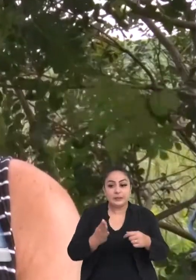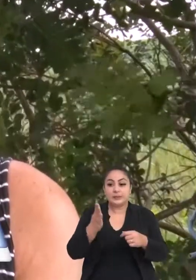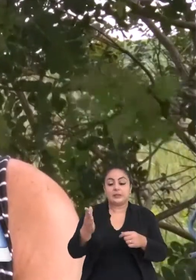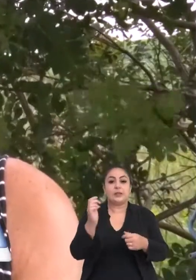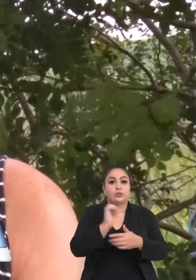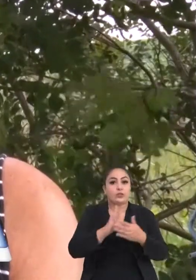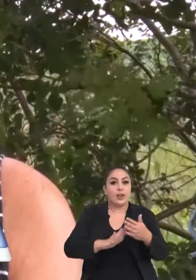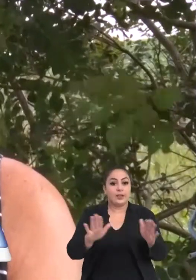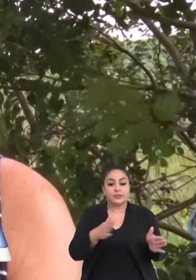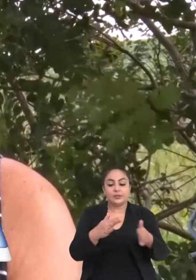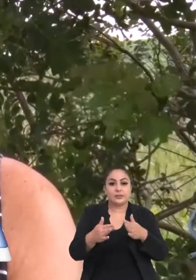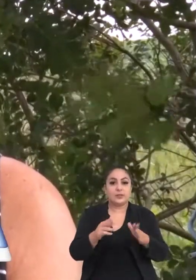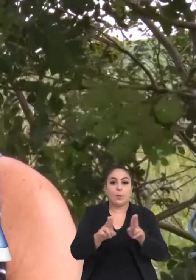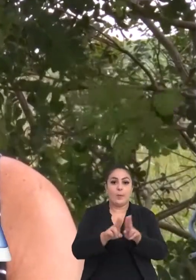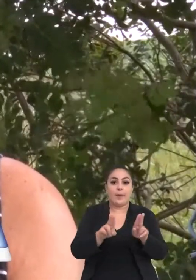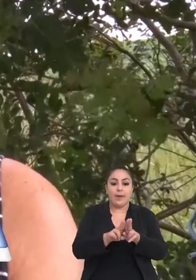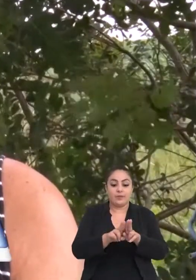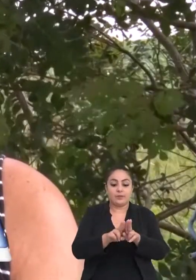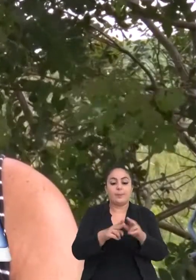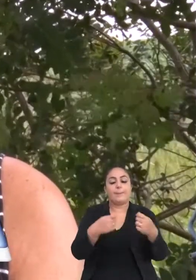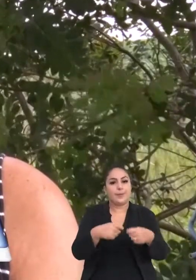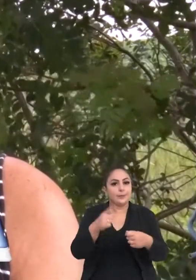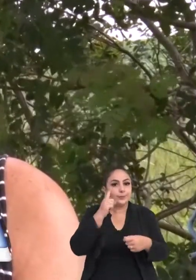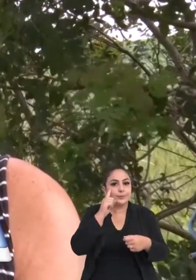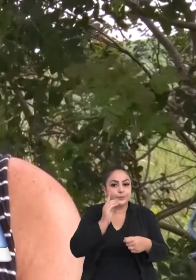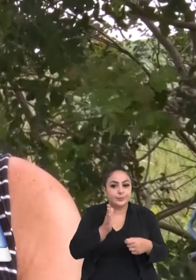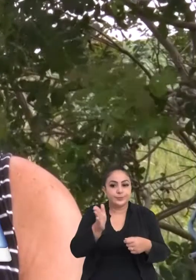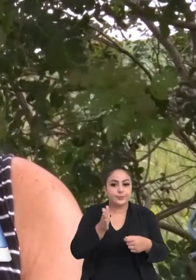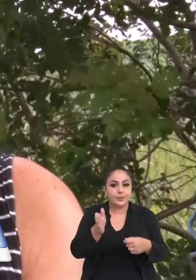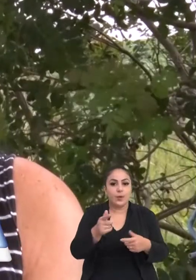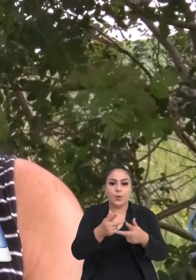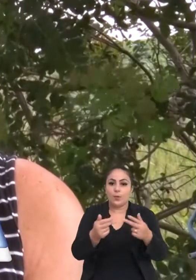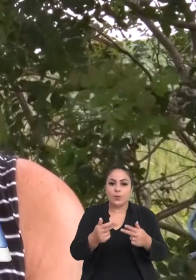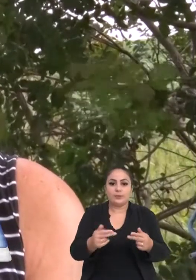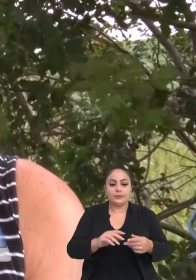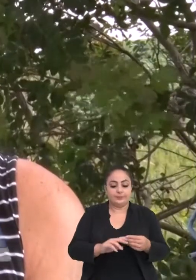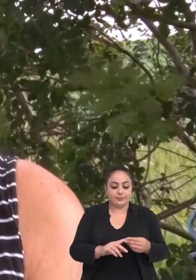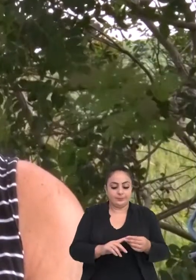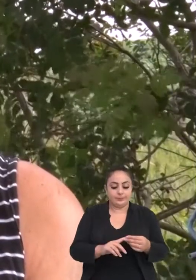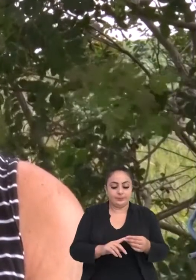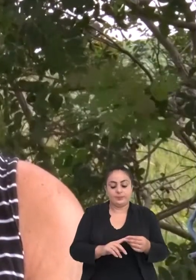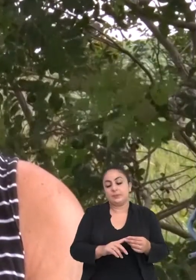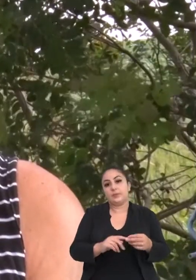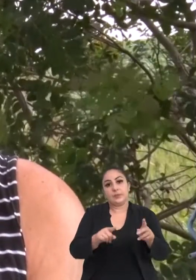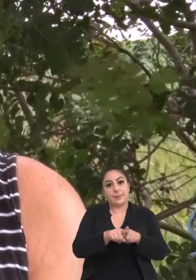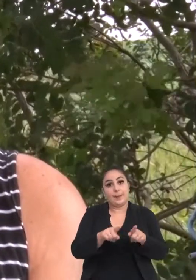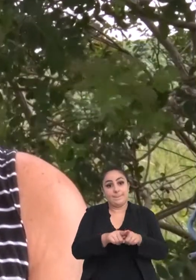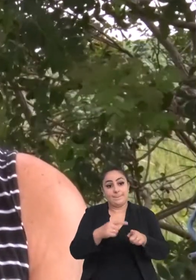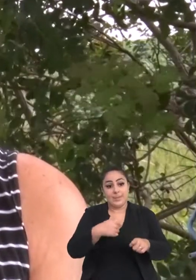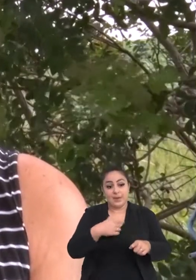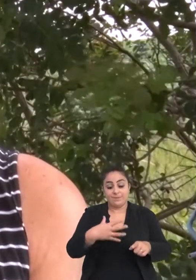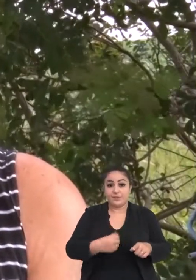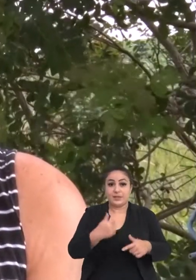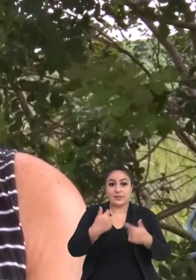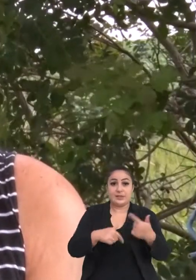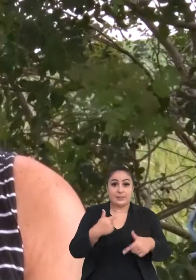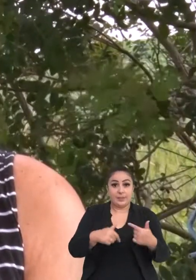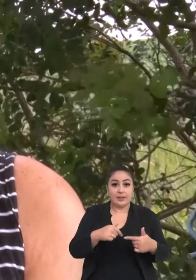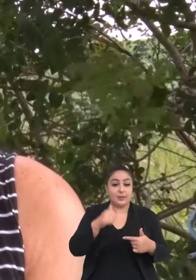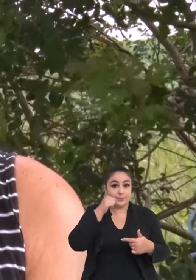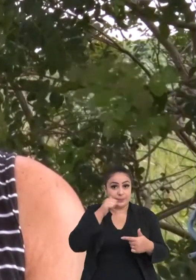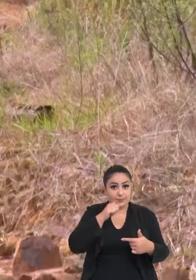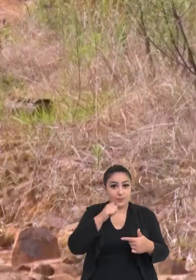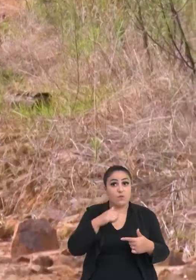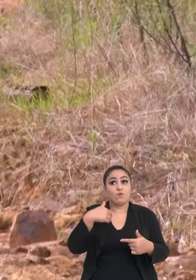ir nas atividades, né? Às vezes, muitas vezes na UPF, daí precisa, todo dia tem que sair, né? Por um motivo ou por outro. E a minha filha trabalha